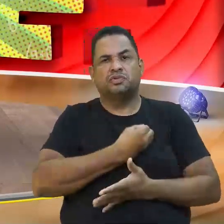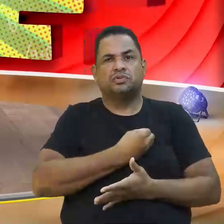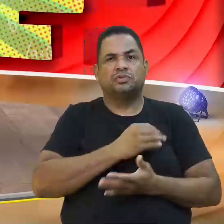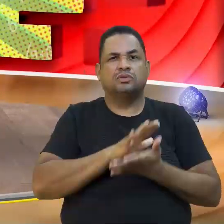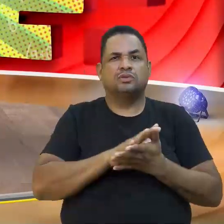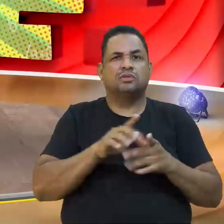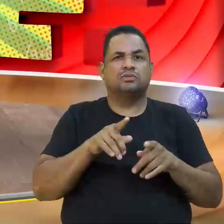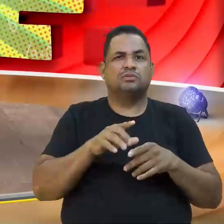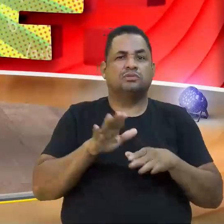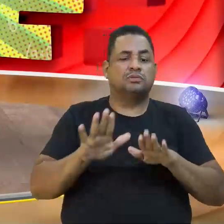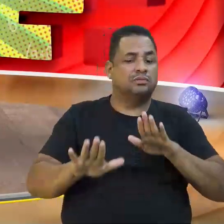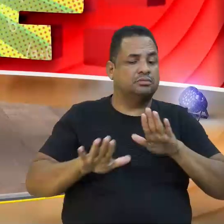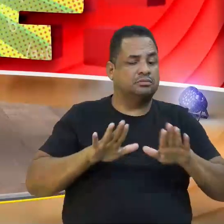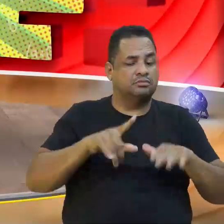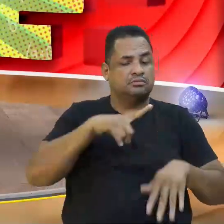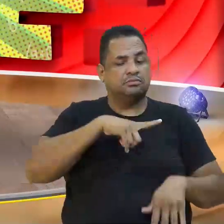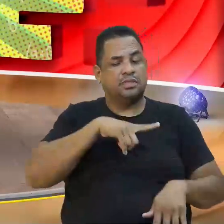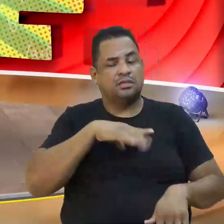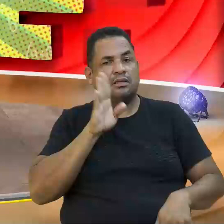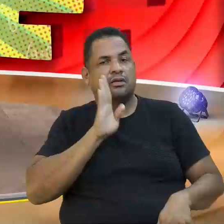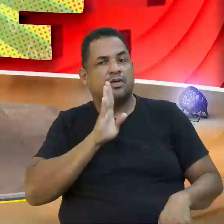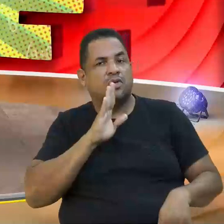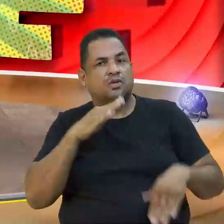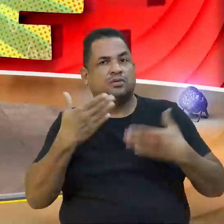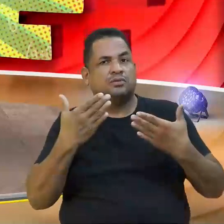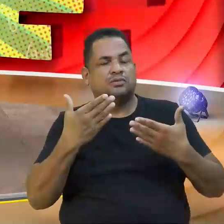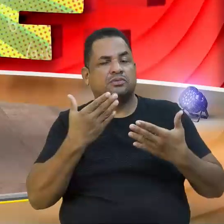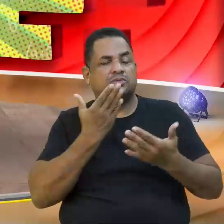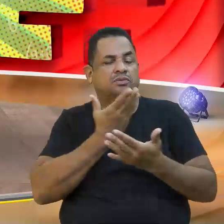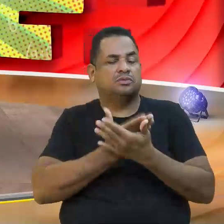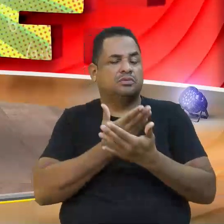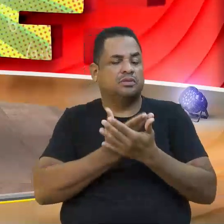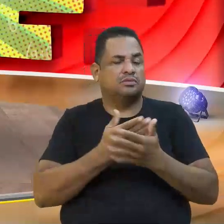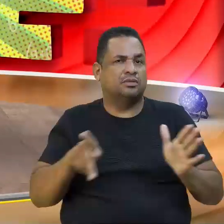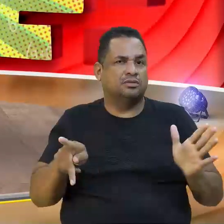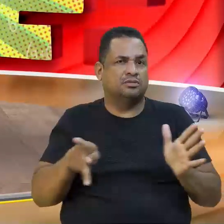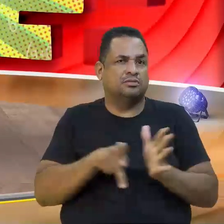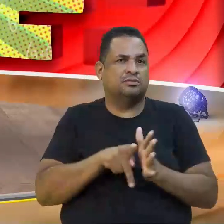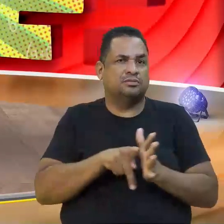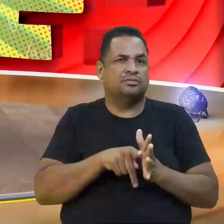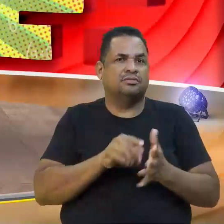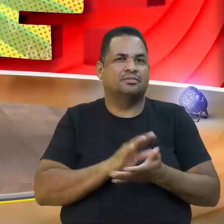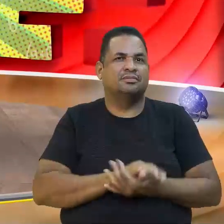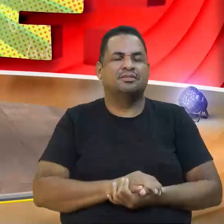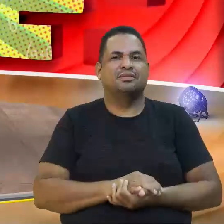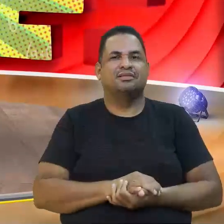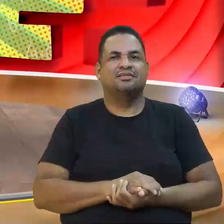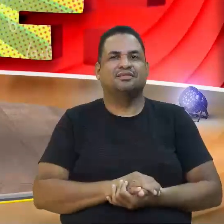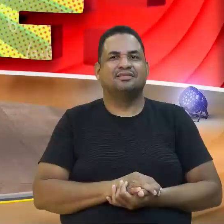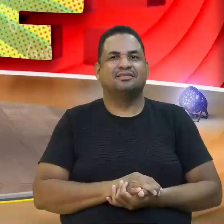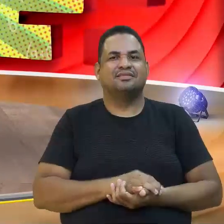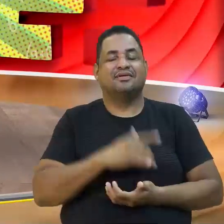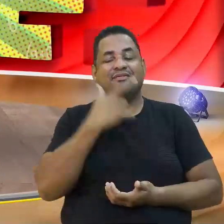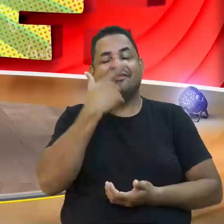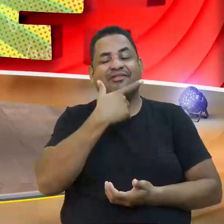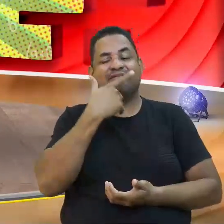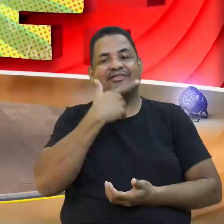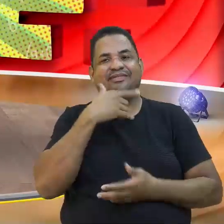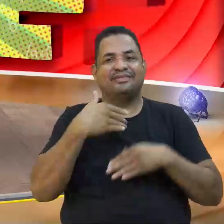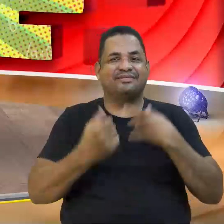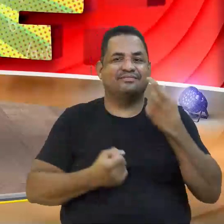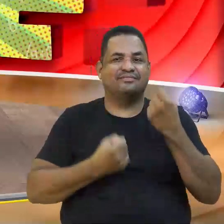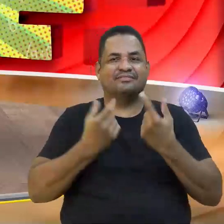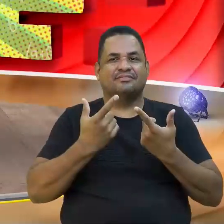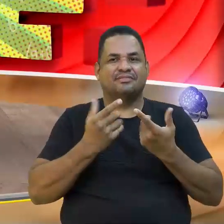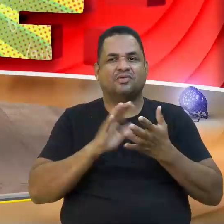alguma Às vezes tem uma coisinha legal. E tem umas aulas Pra descontrair, pra descontrair. que nós vamos rir de algumas coisas